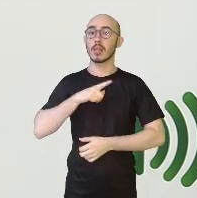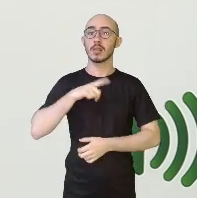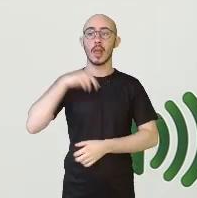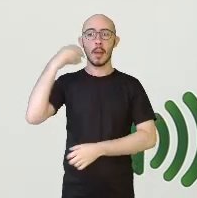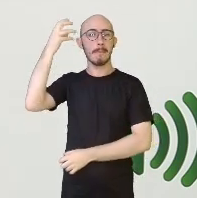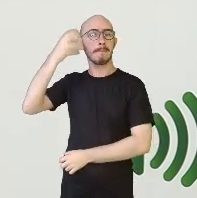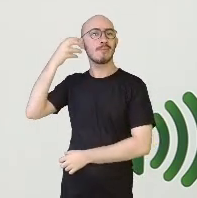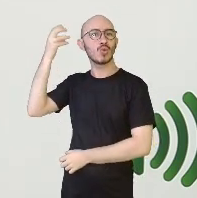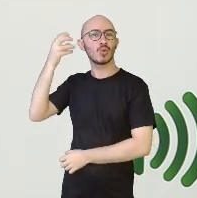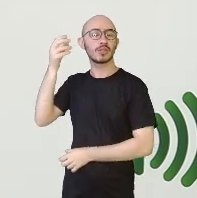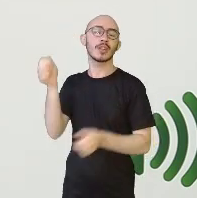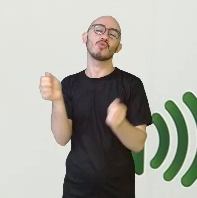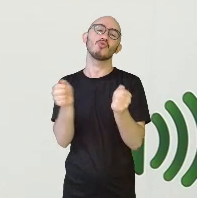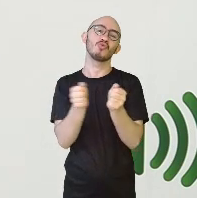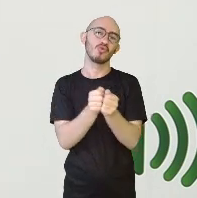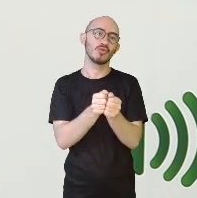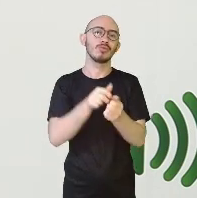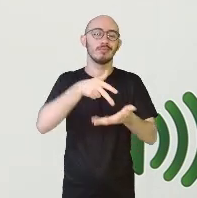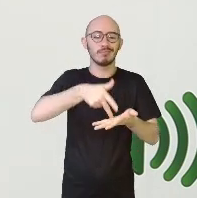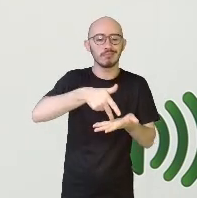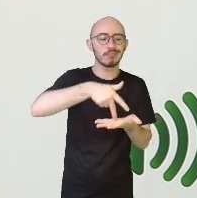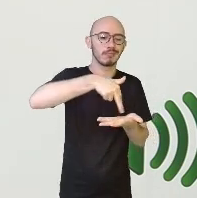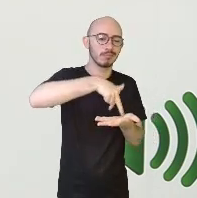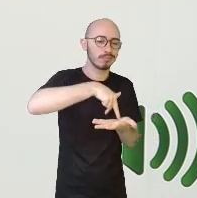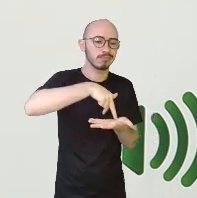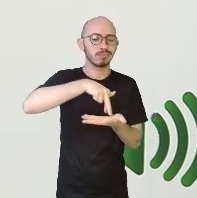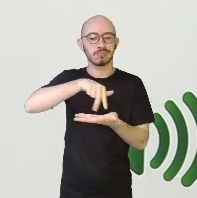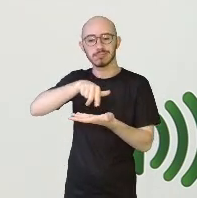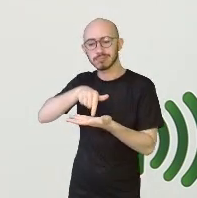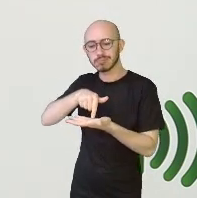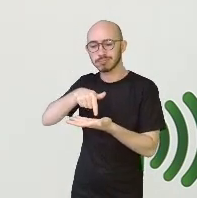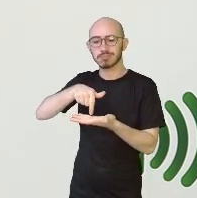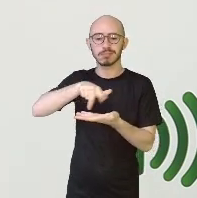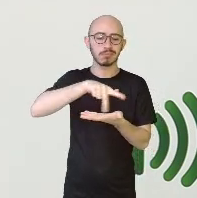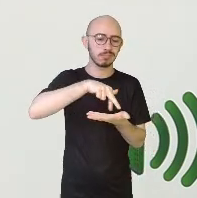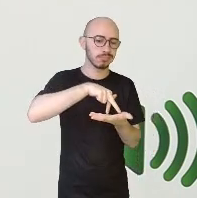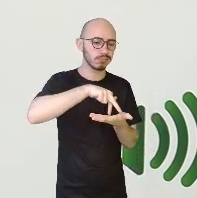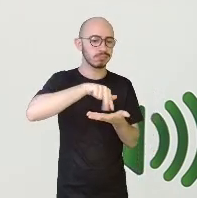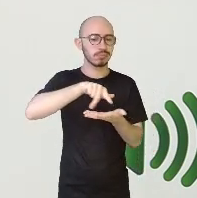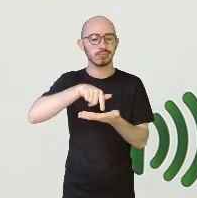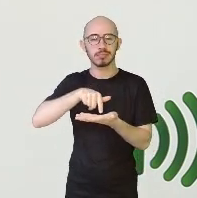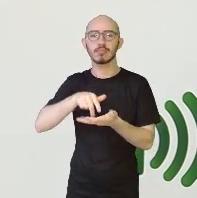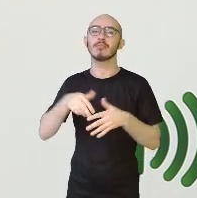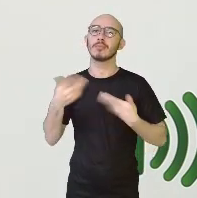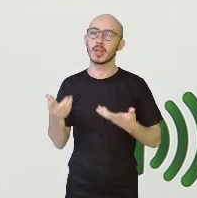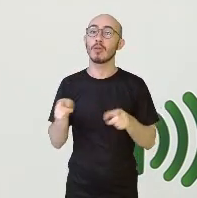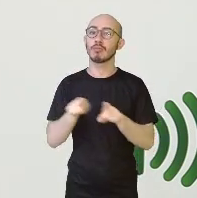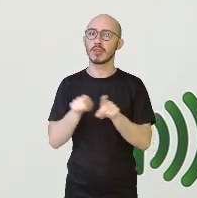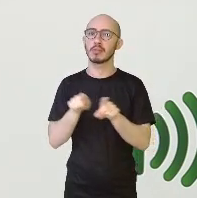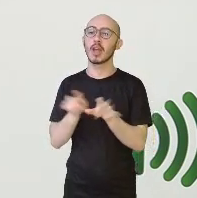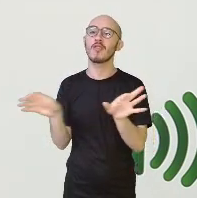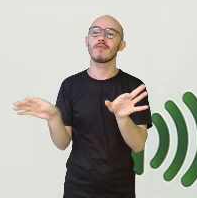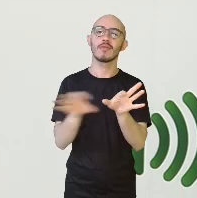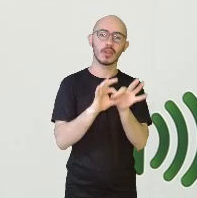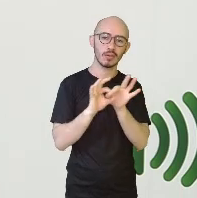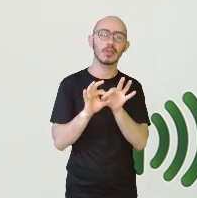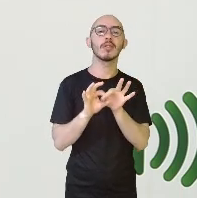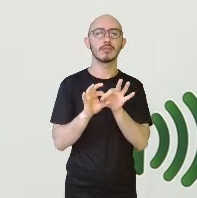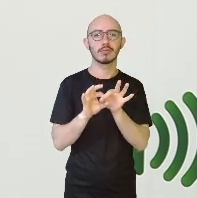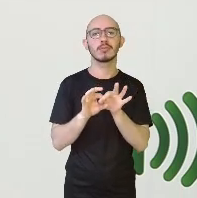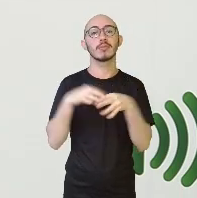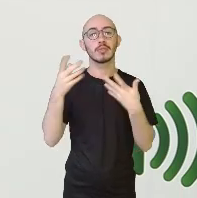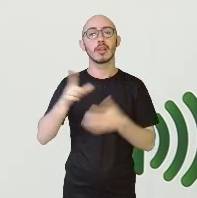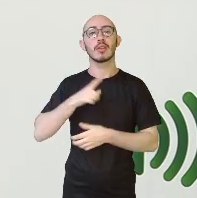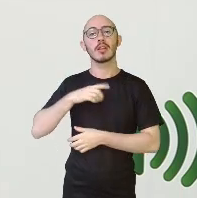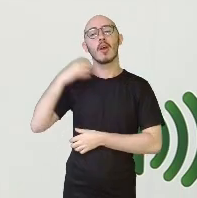música acompanhando os passos. Então a ginga, ela faz parte dessa manifestação, porque ali nós temos uma